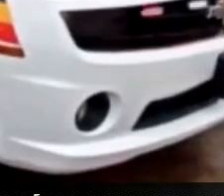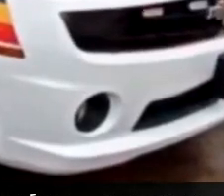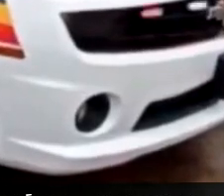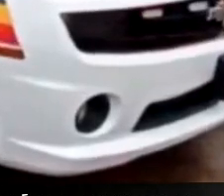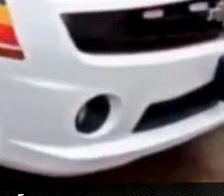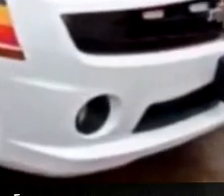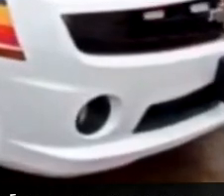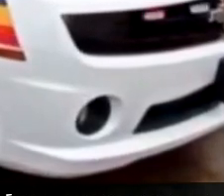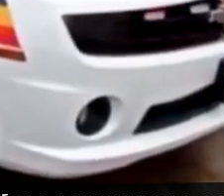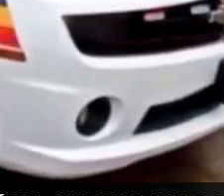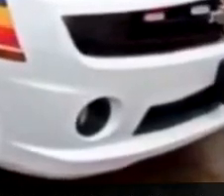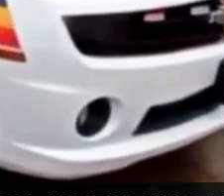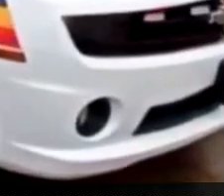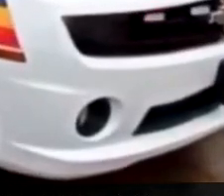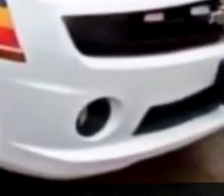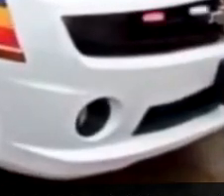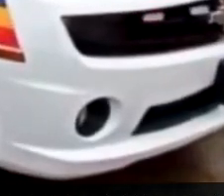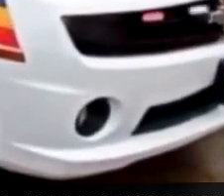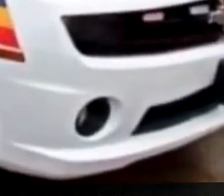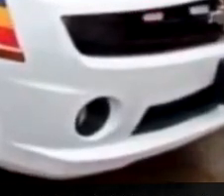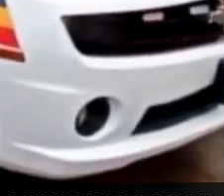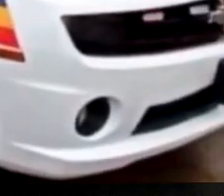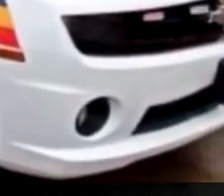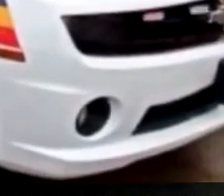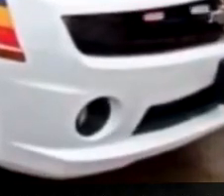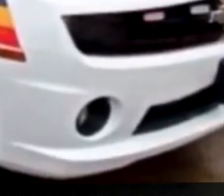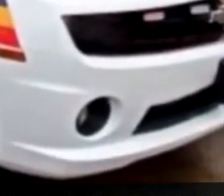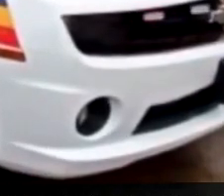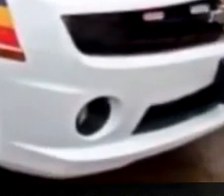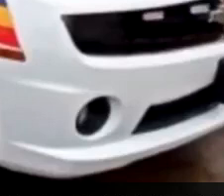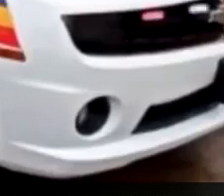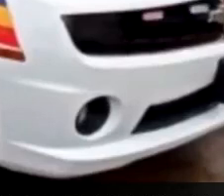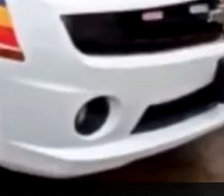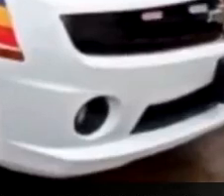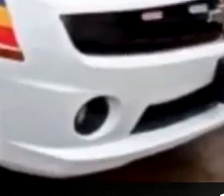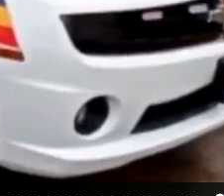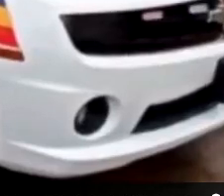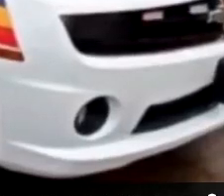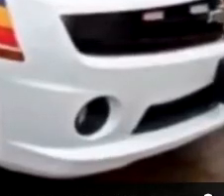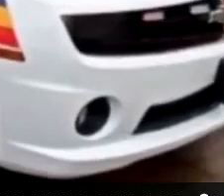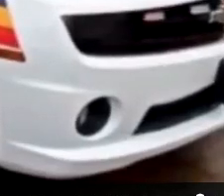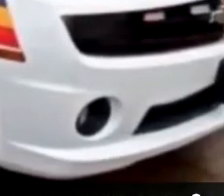fala que ama ela de verdade Minas Gerais e